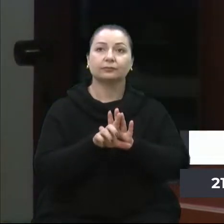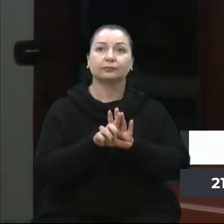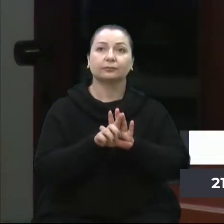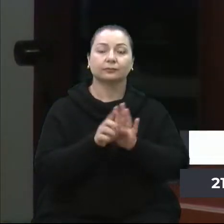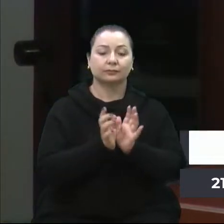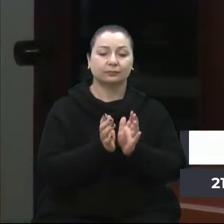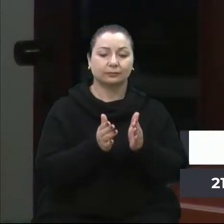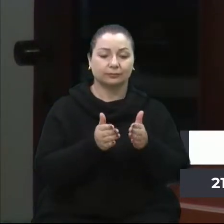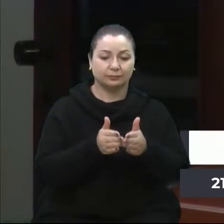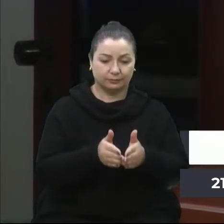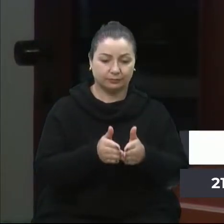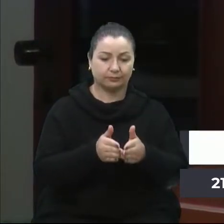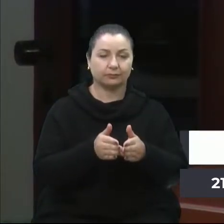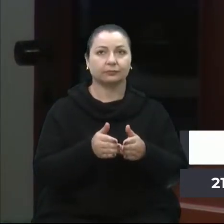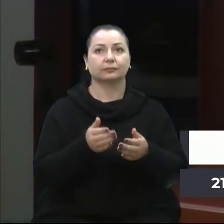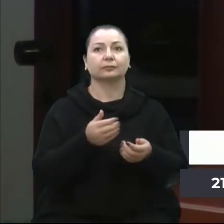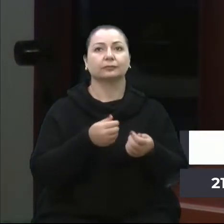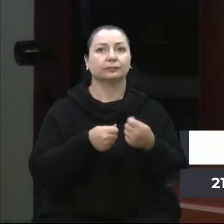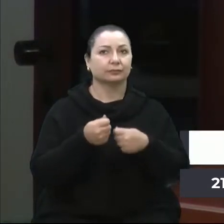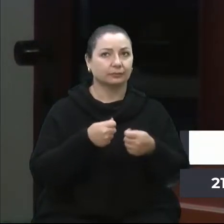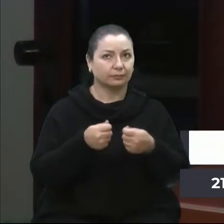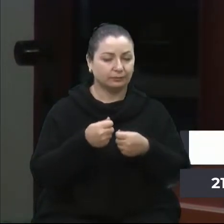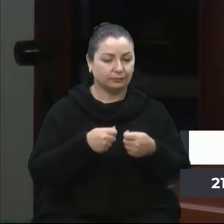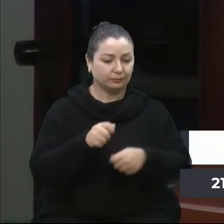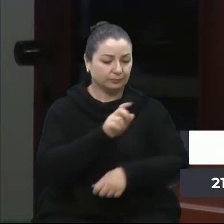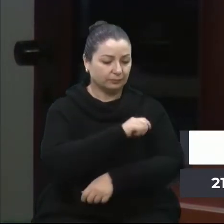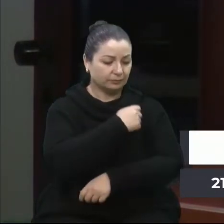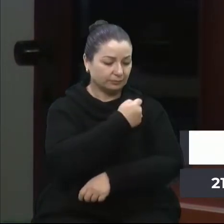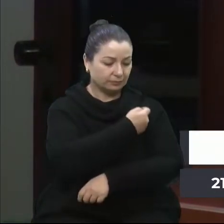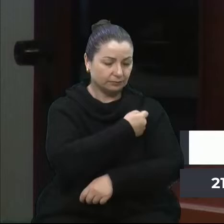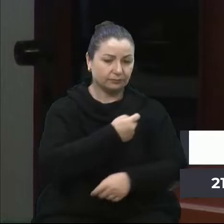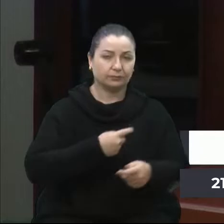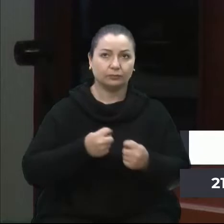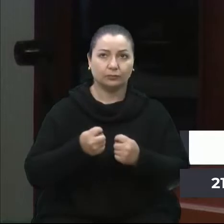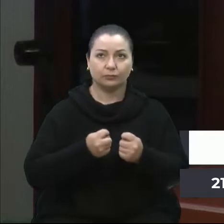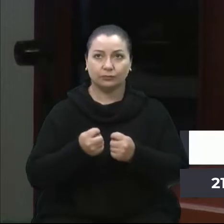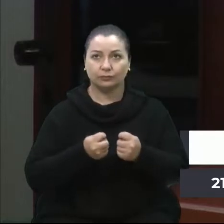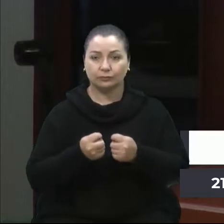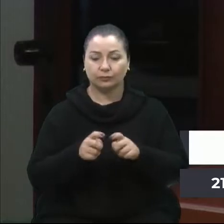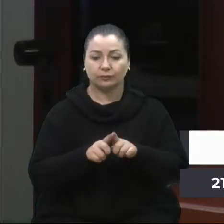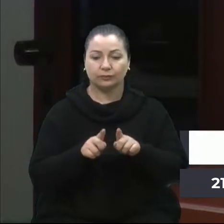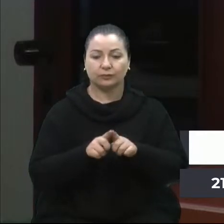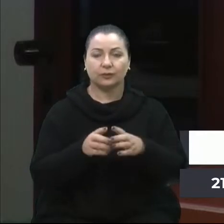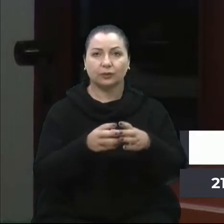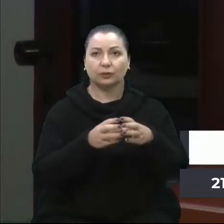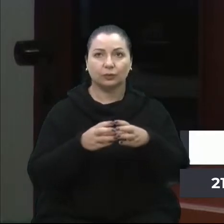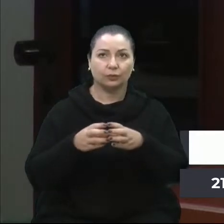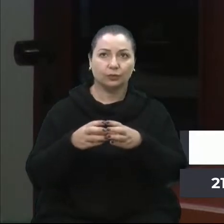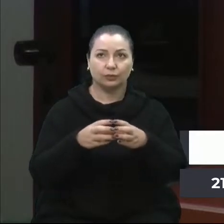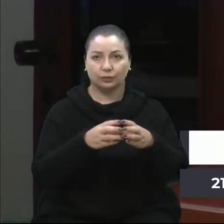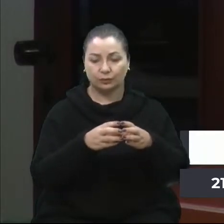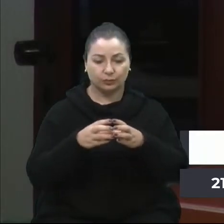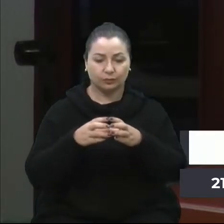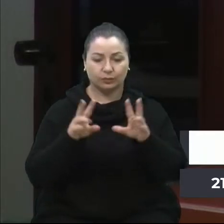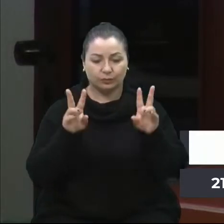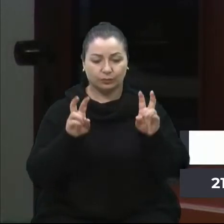Desenvolvimento Econômico, Fiscalização, Controle Orçamentário e Turismo. Parecer favorável ao projeto de lei complementar